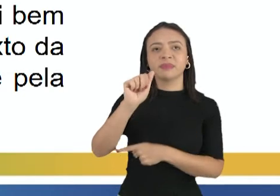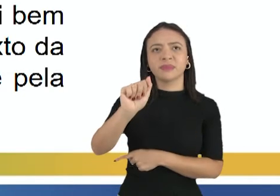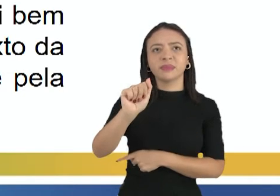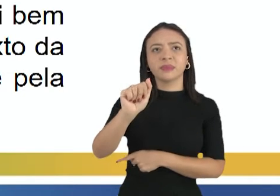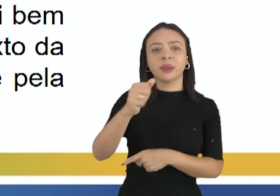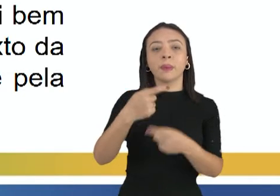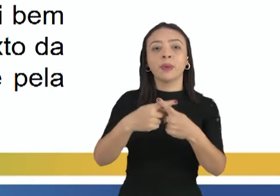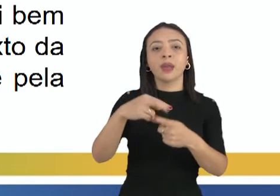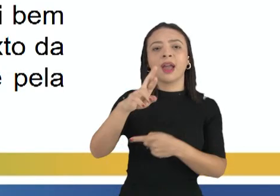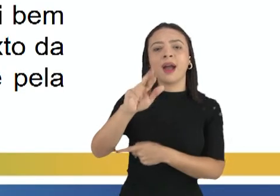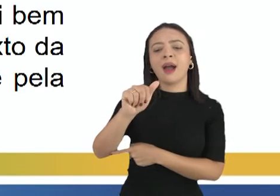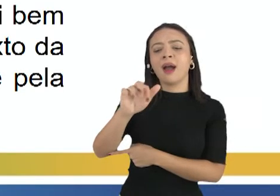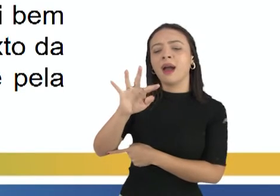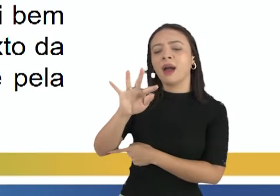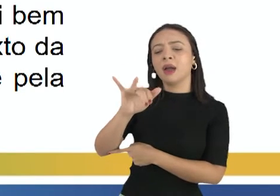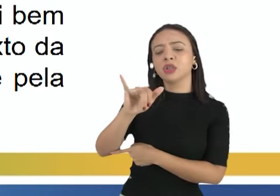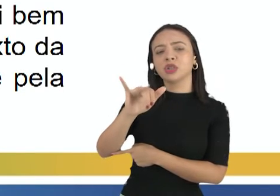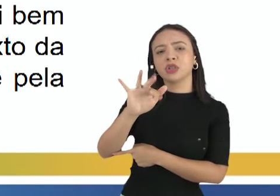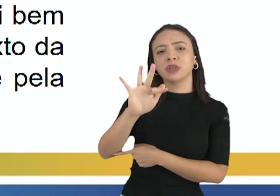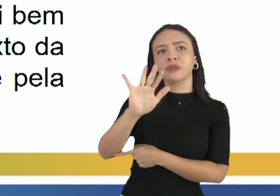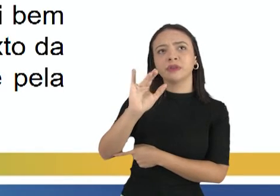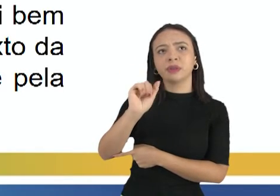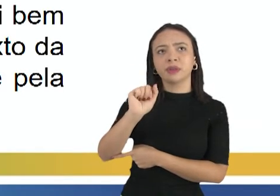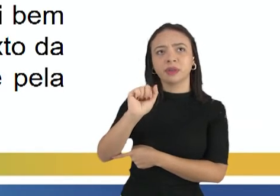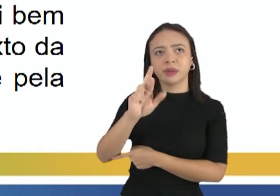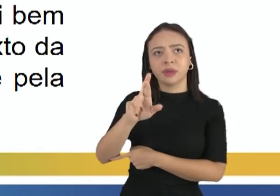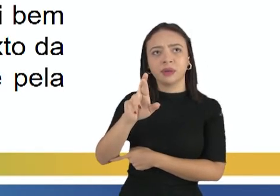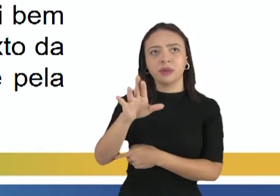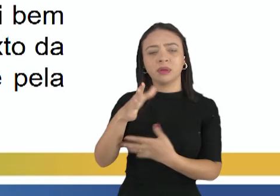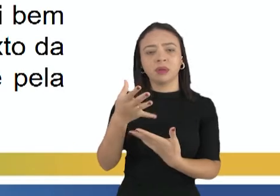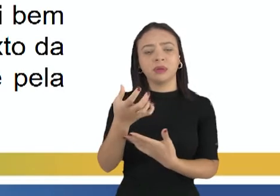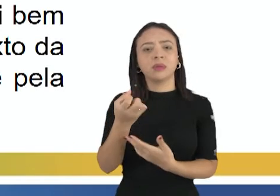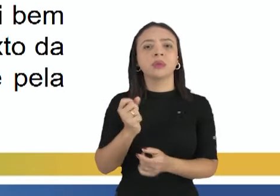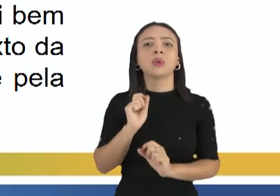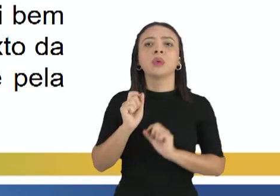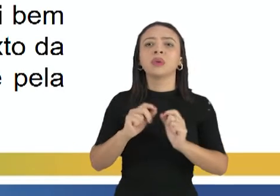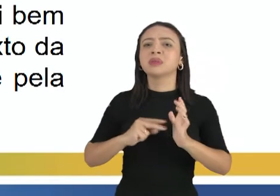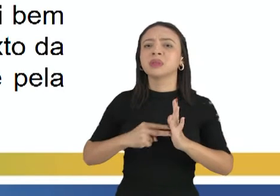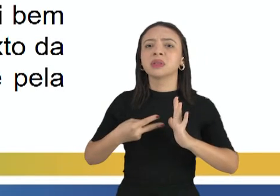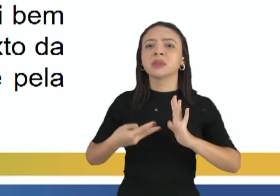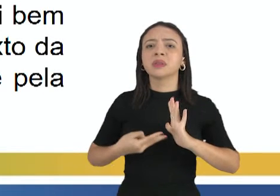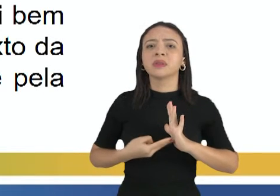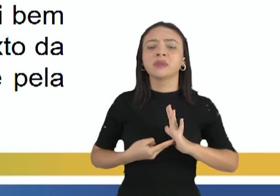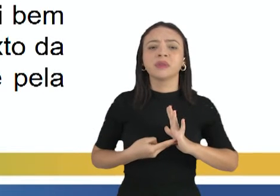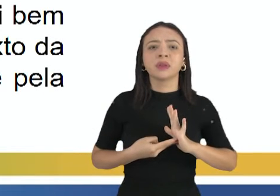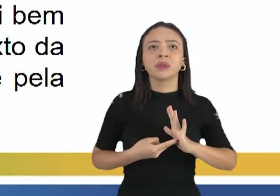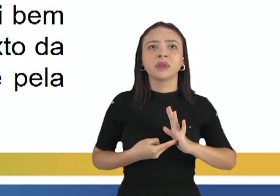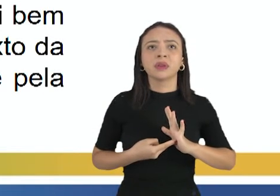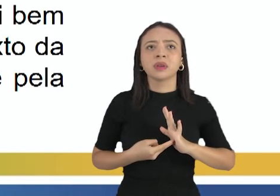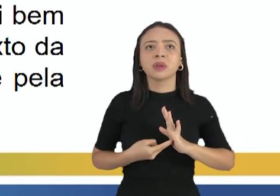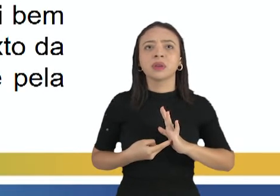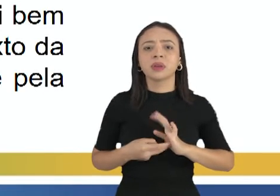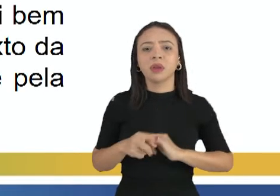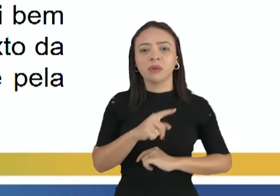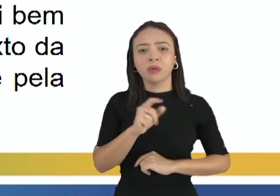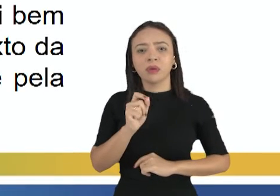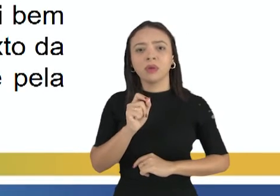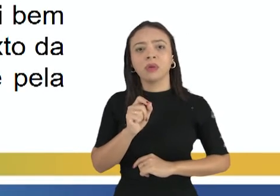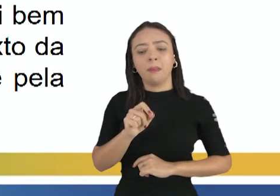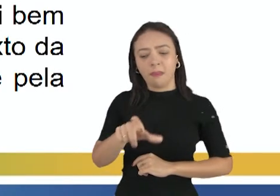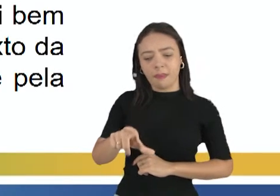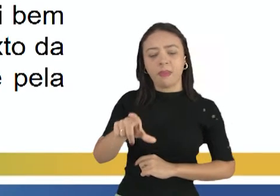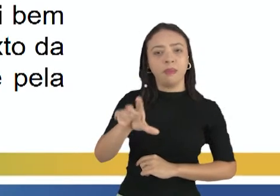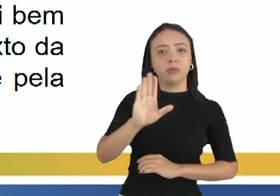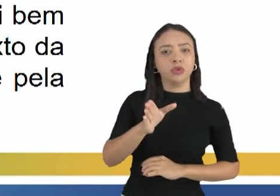eles ratificar? Quando você fala em ratificar, você significa que você pegou uma